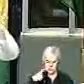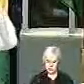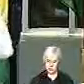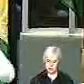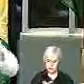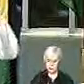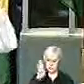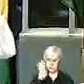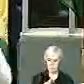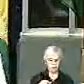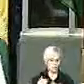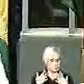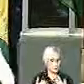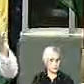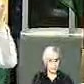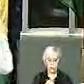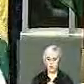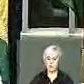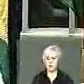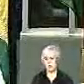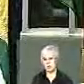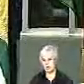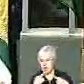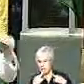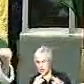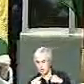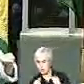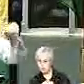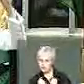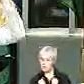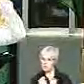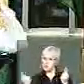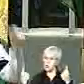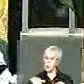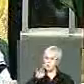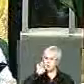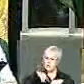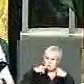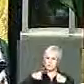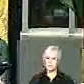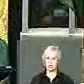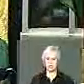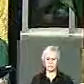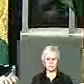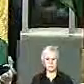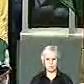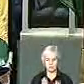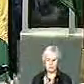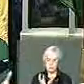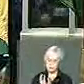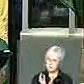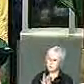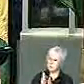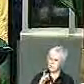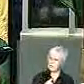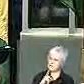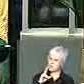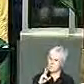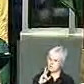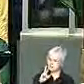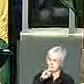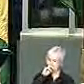Repudio veementemente aqueles que, ao confundirem as posições